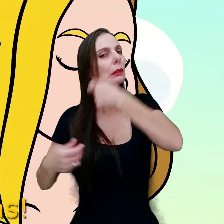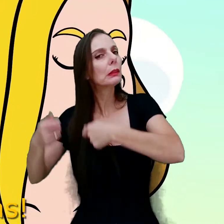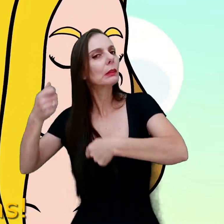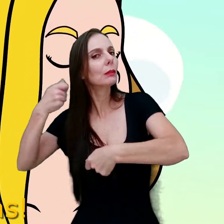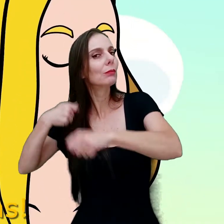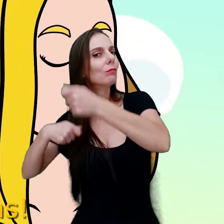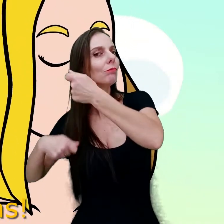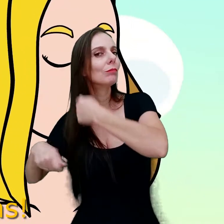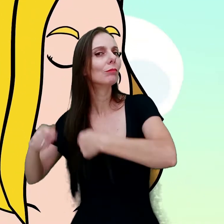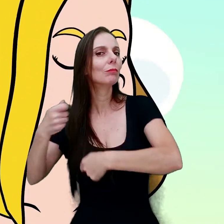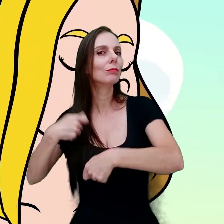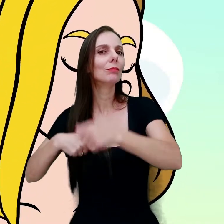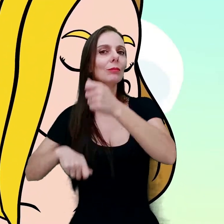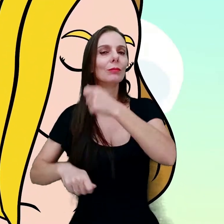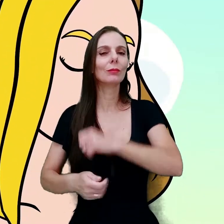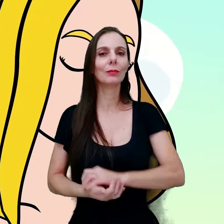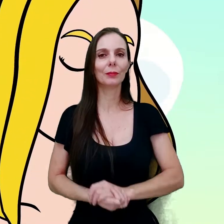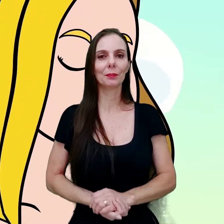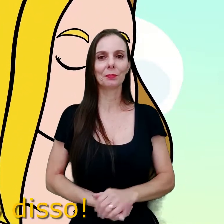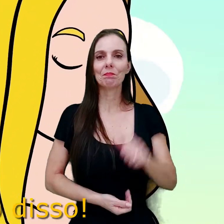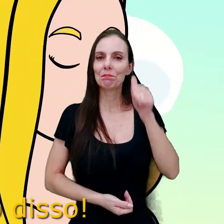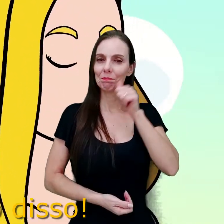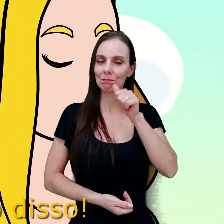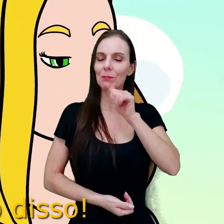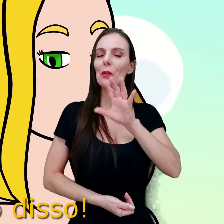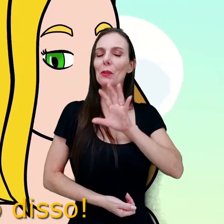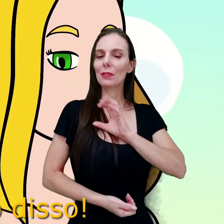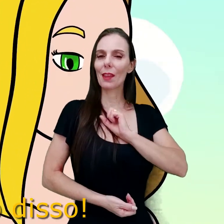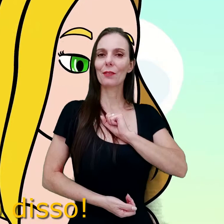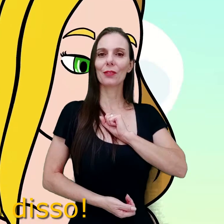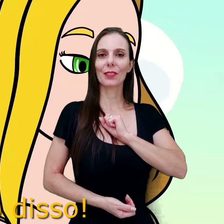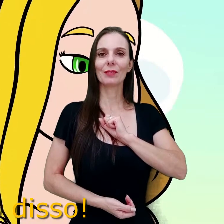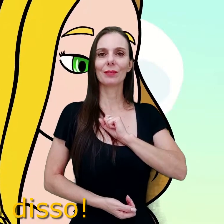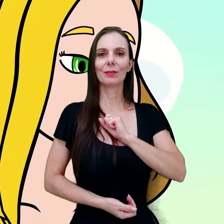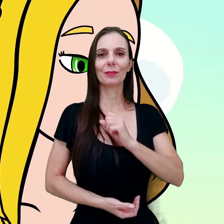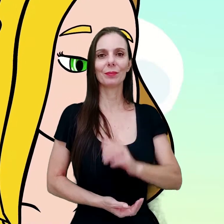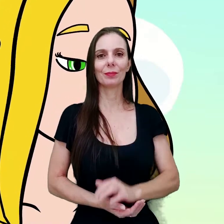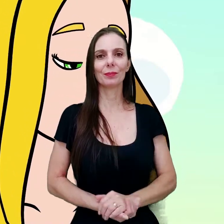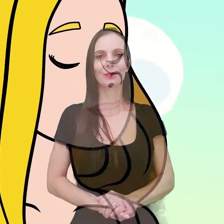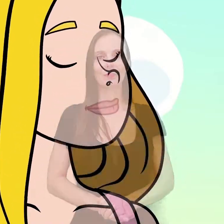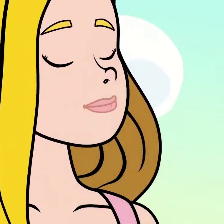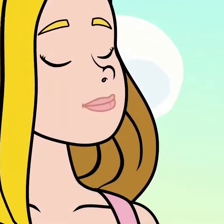Rapunzel todos os dias. A menina gostava muito disso.